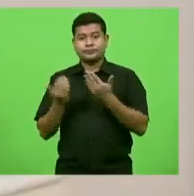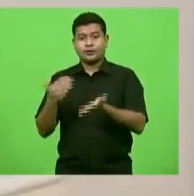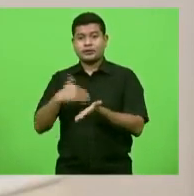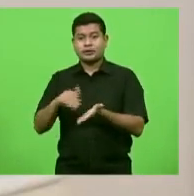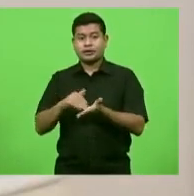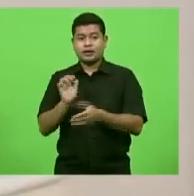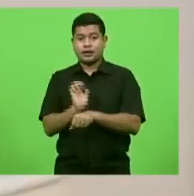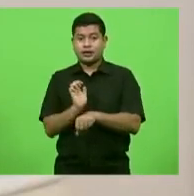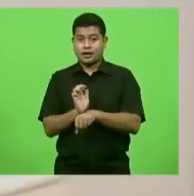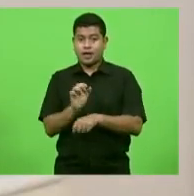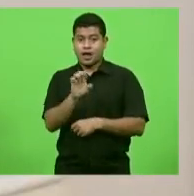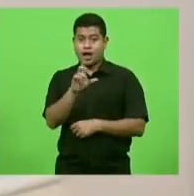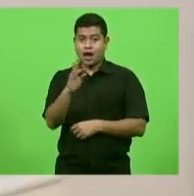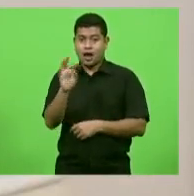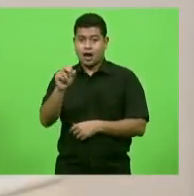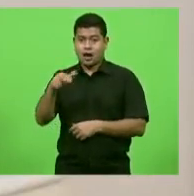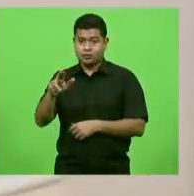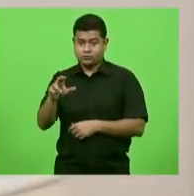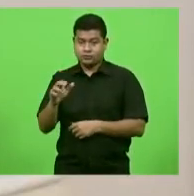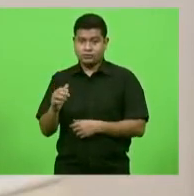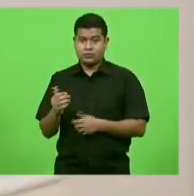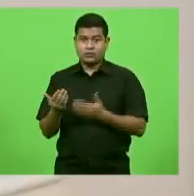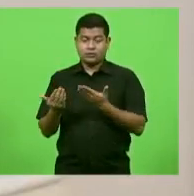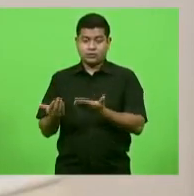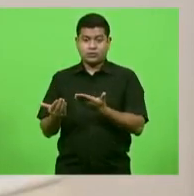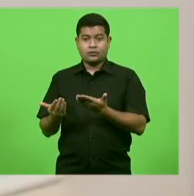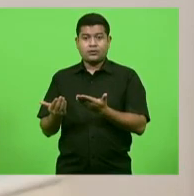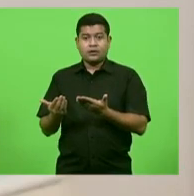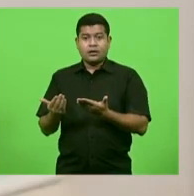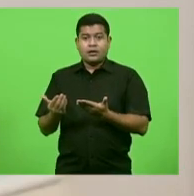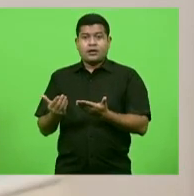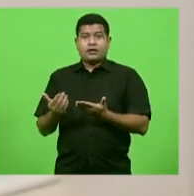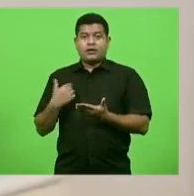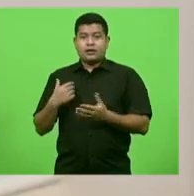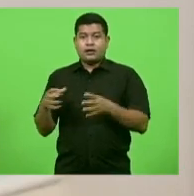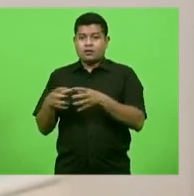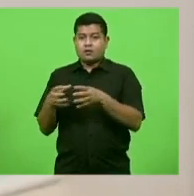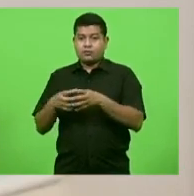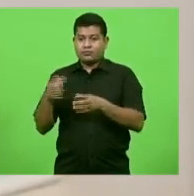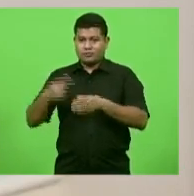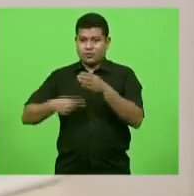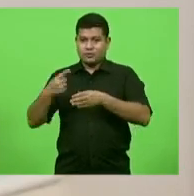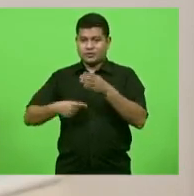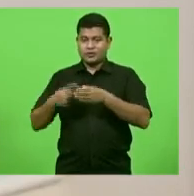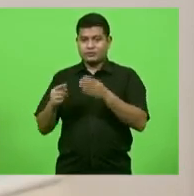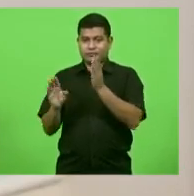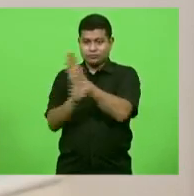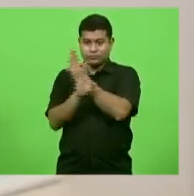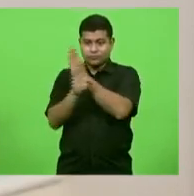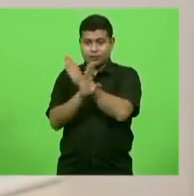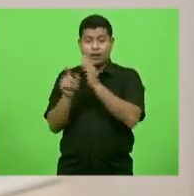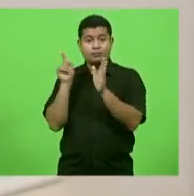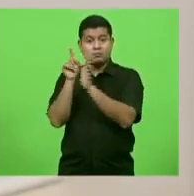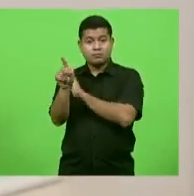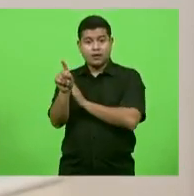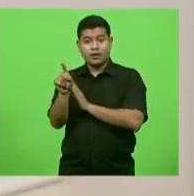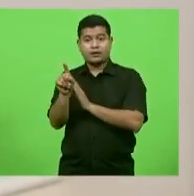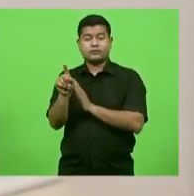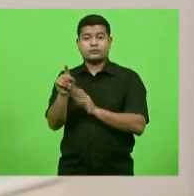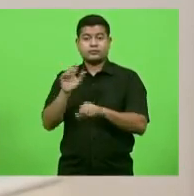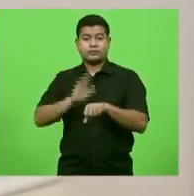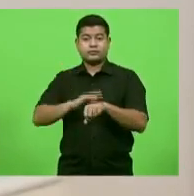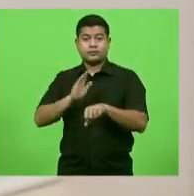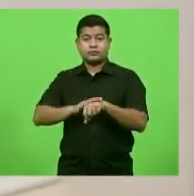Saúde, Elton de Souza Zeferino, quando de sua oitiva na Comissão Parlamentar de Inquérito, em pergunta formulada pelo